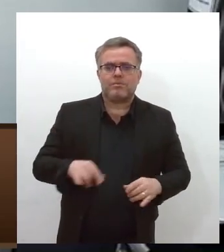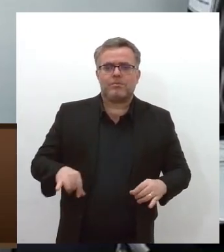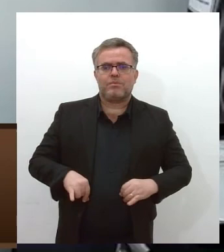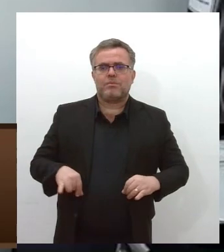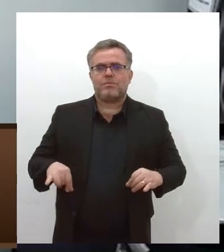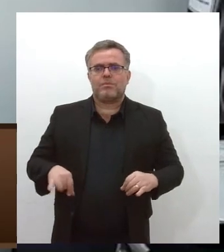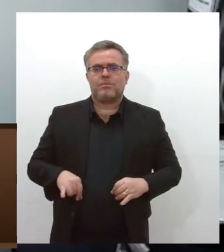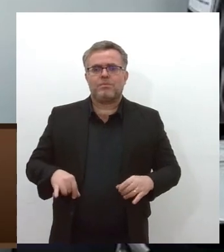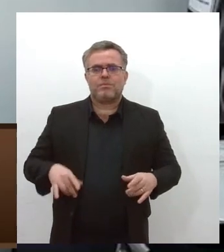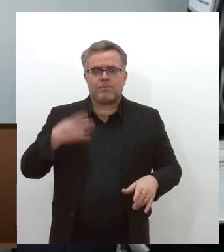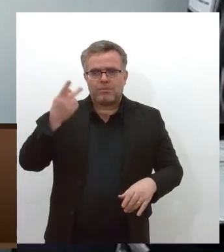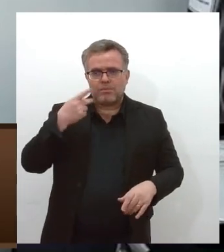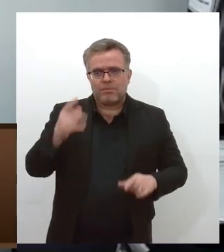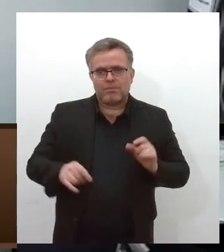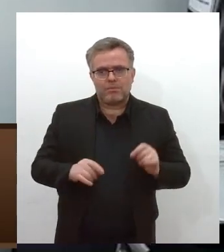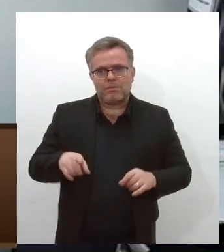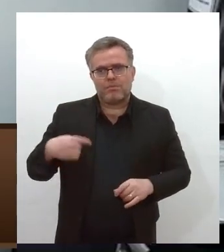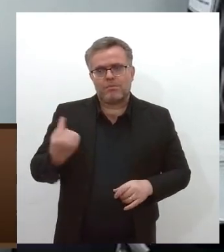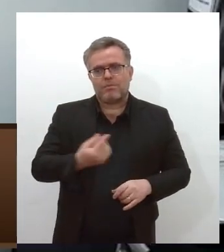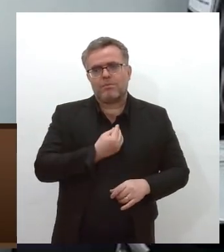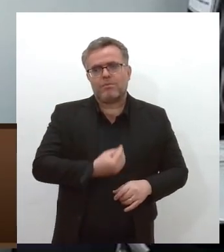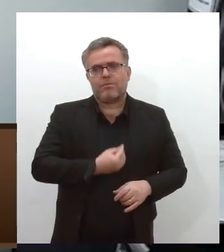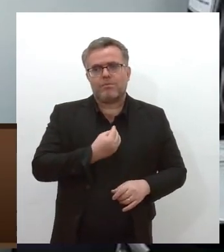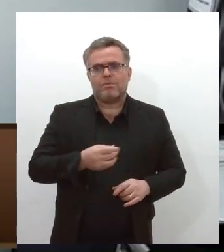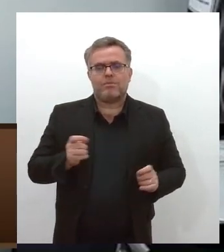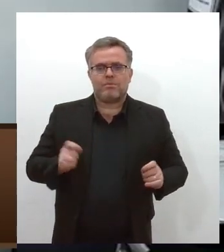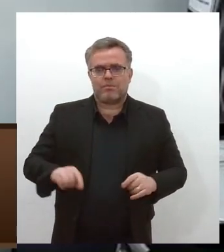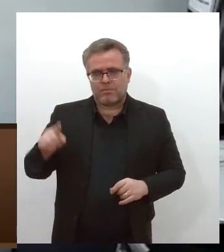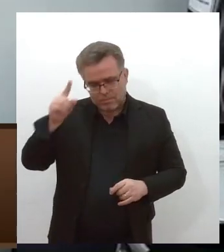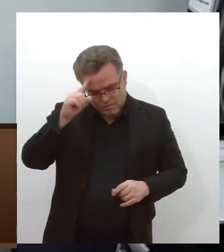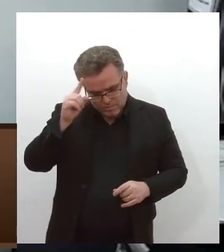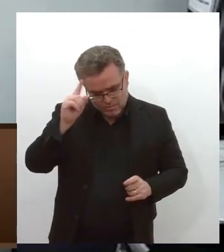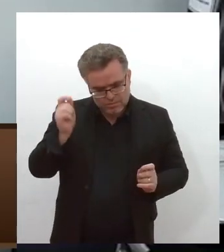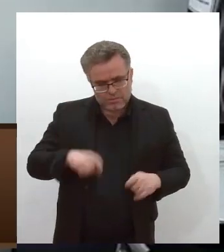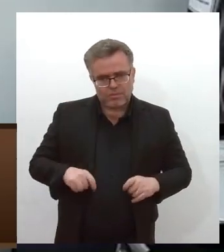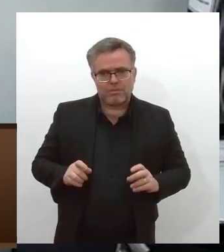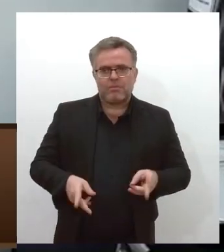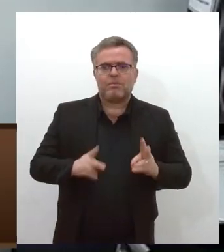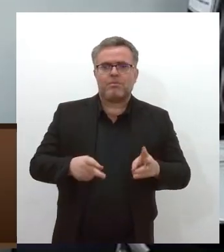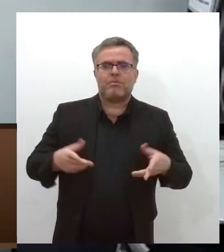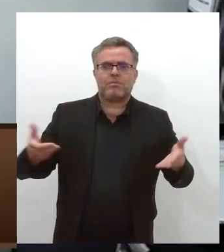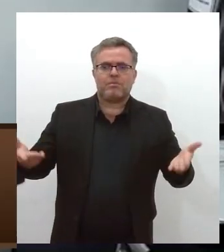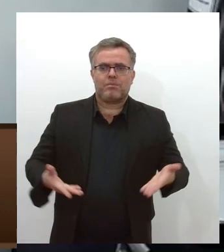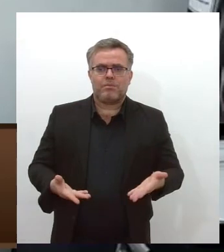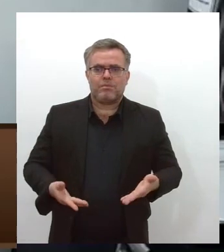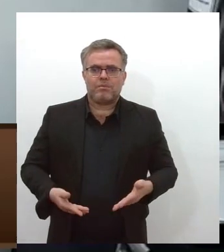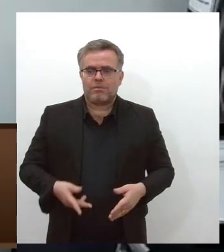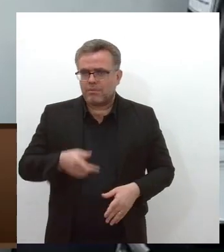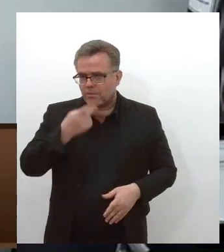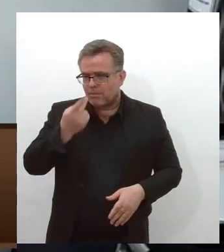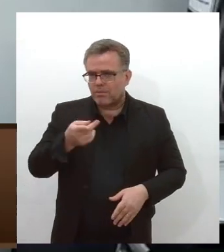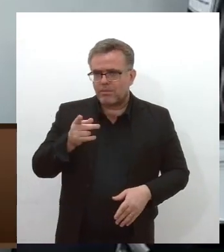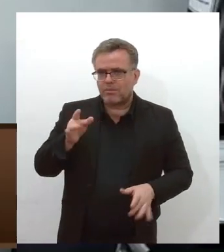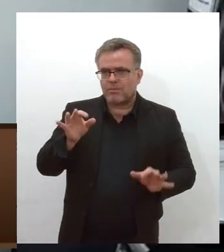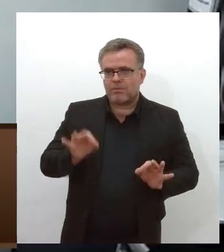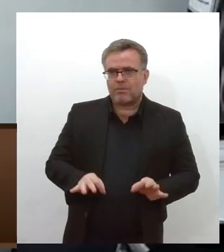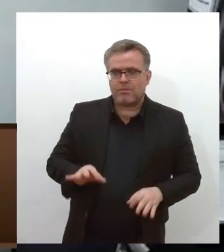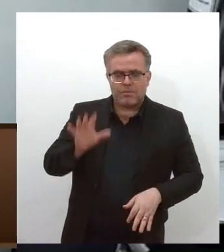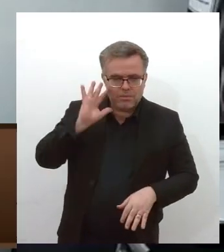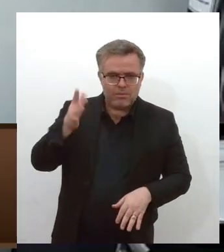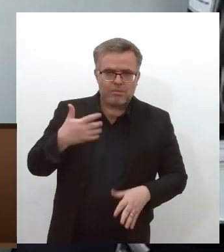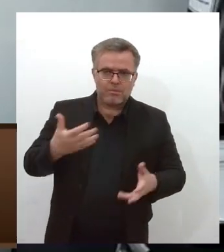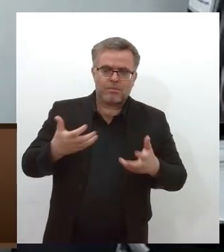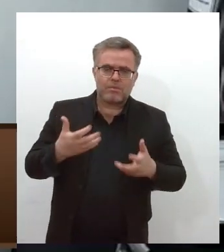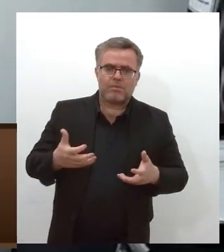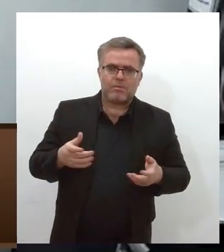na nossa vida, no nosso dia a dia. E esse é o momento de dizer o que a gente pensa e o que a gente quer. Então, por isso que